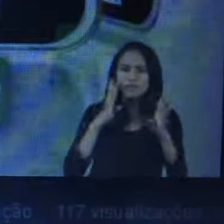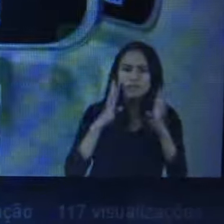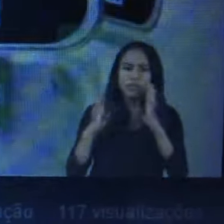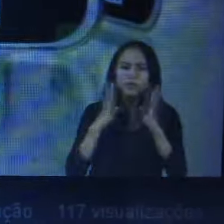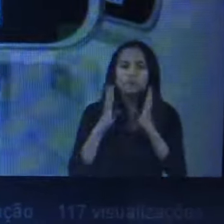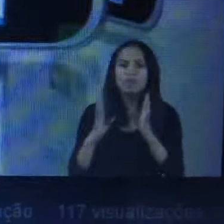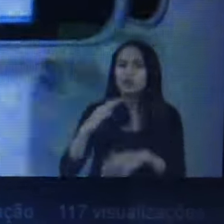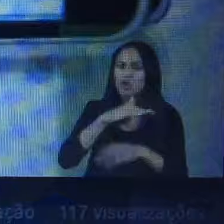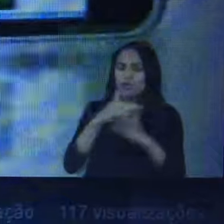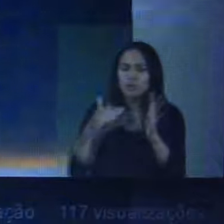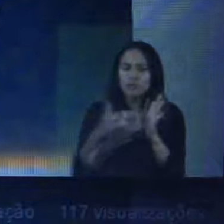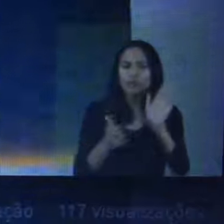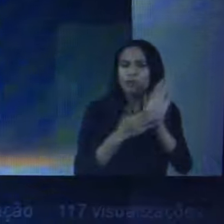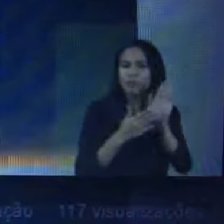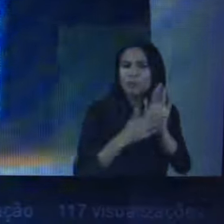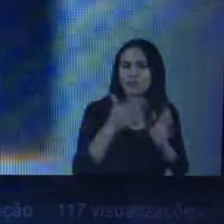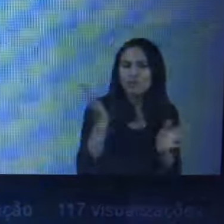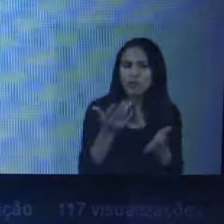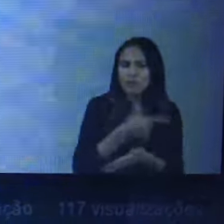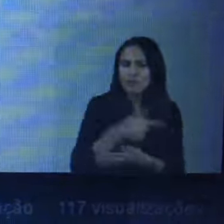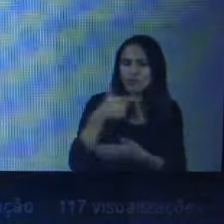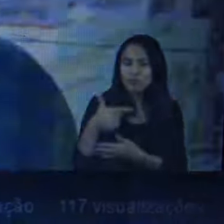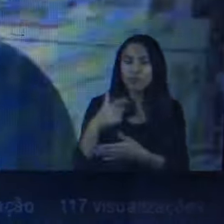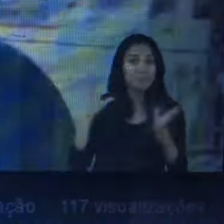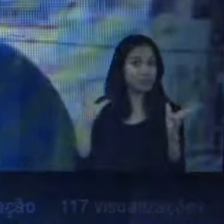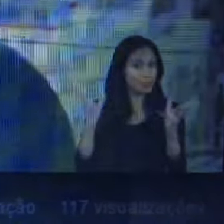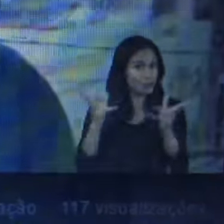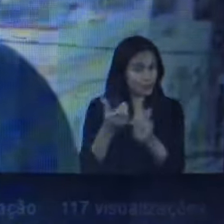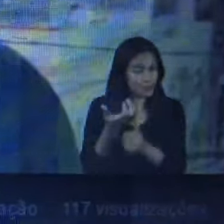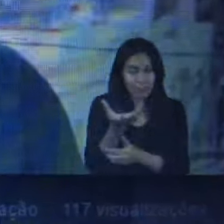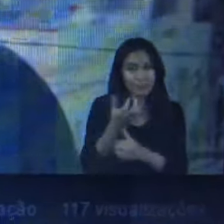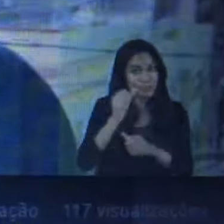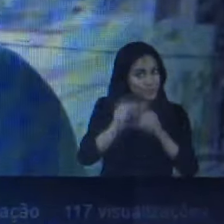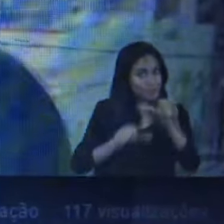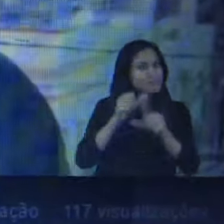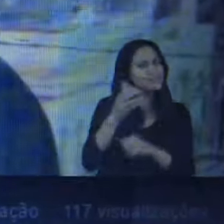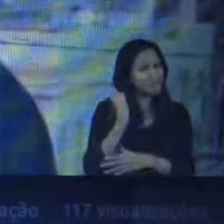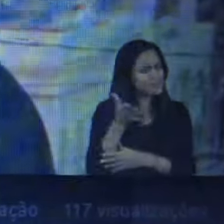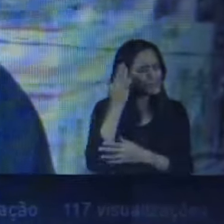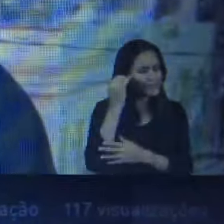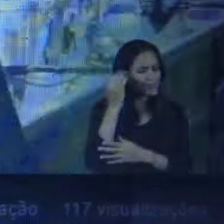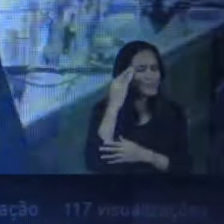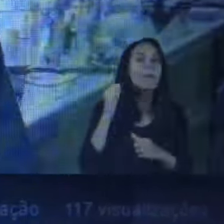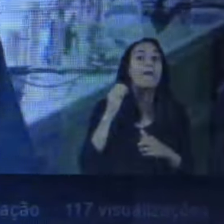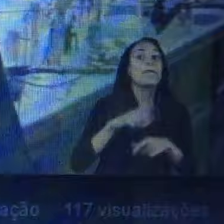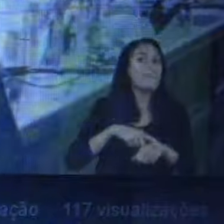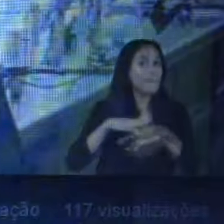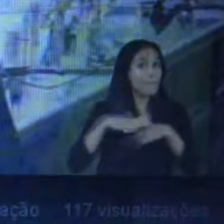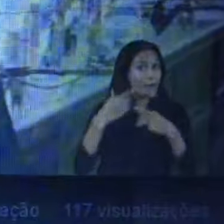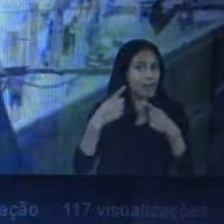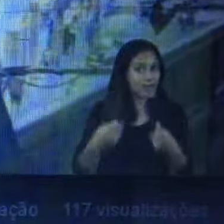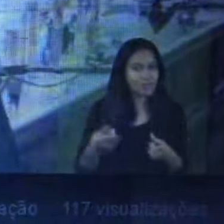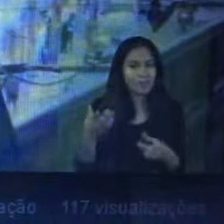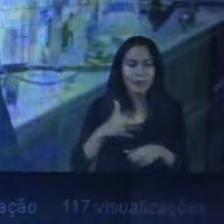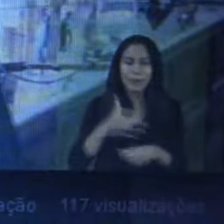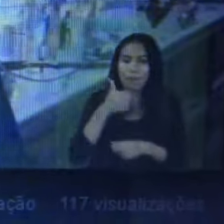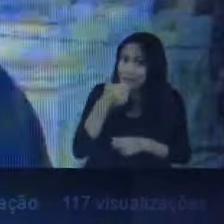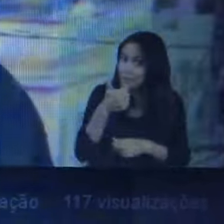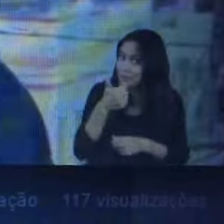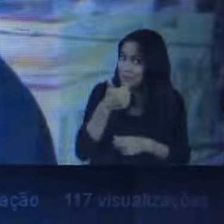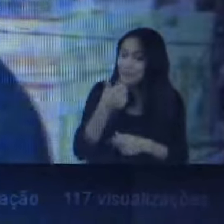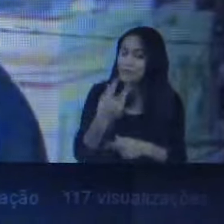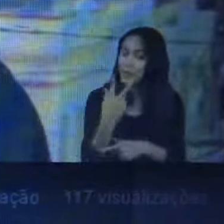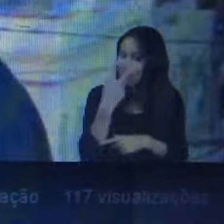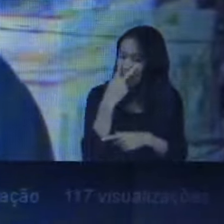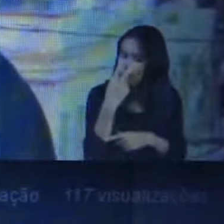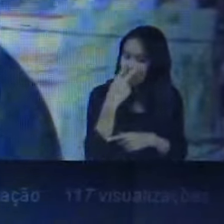através das redes sociais e do nosso programa de TV. Todo mundo quer mudança, a gente já sabe, mas para mudar tem que ser para melhor.